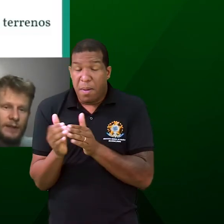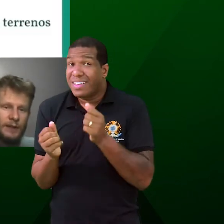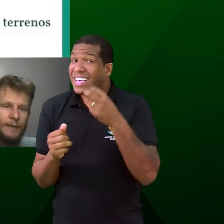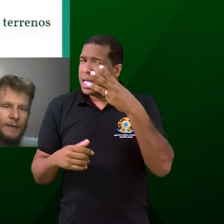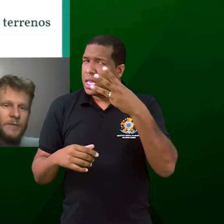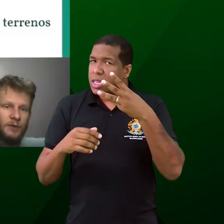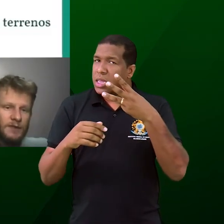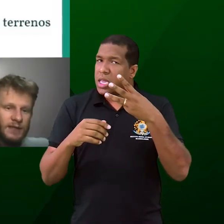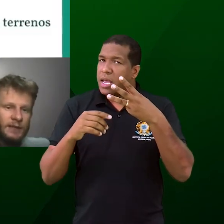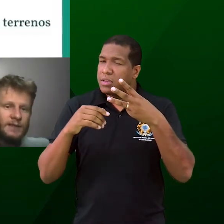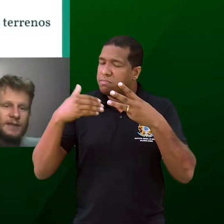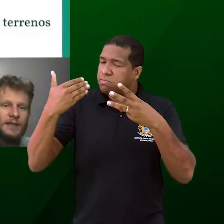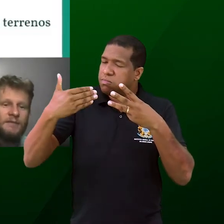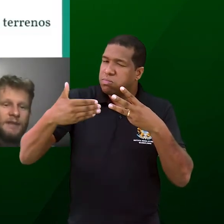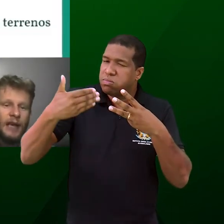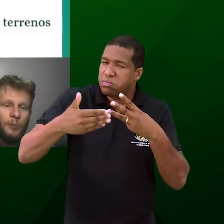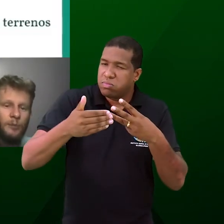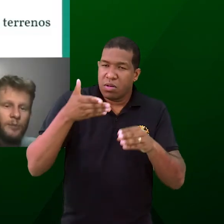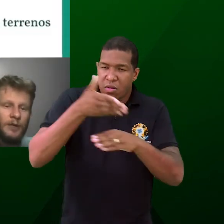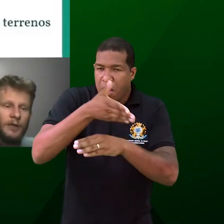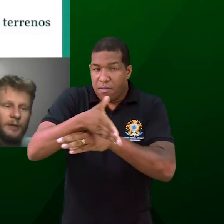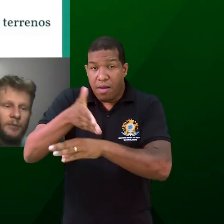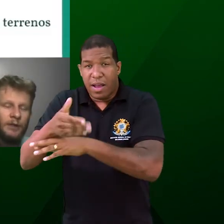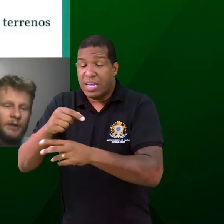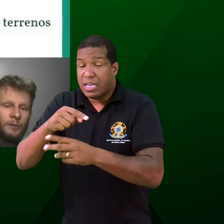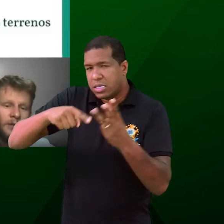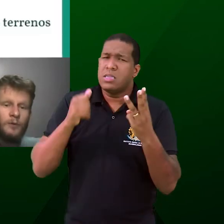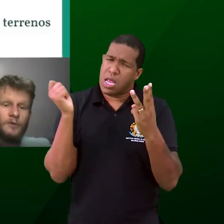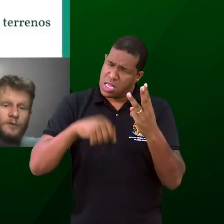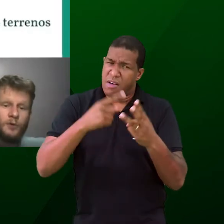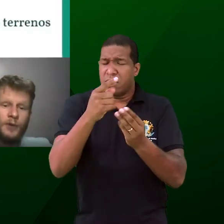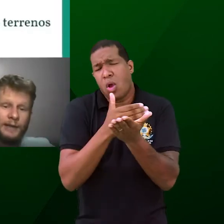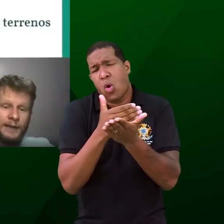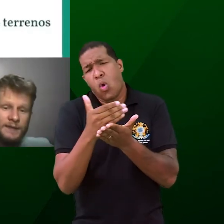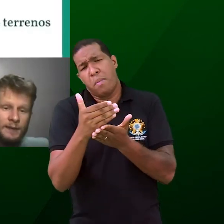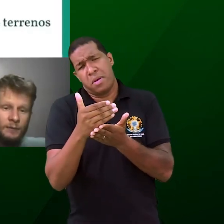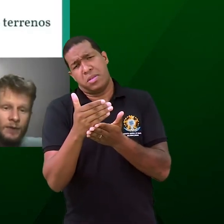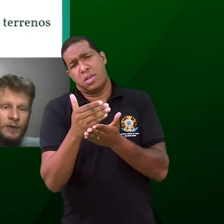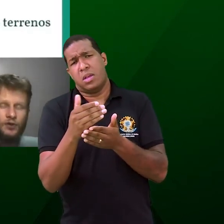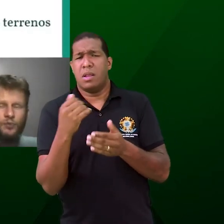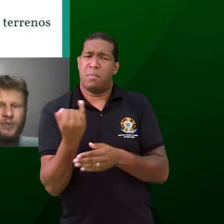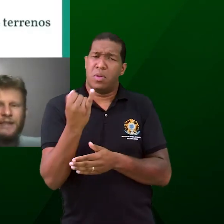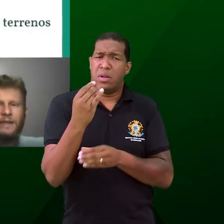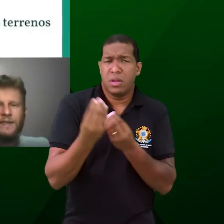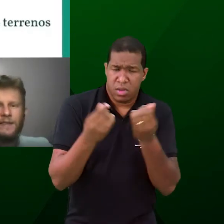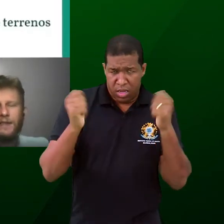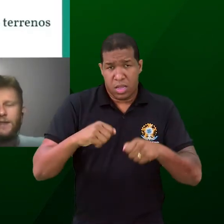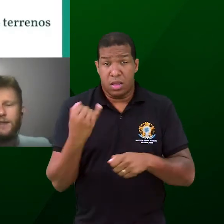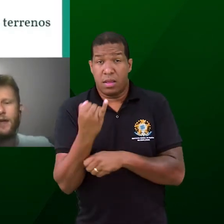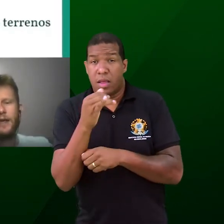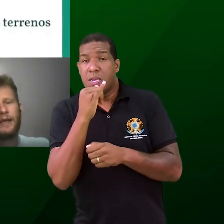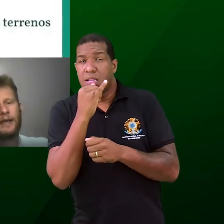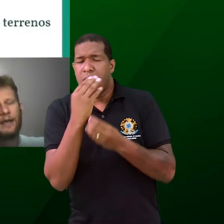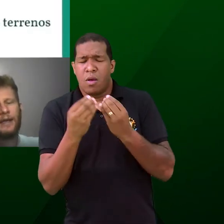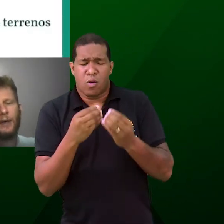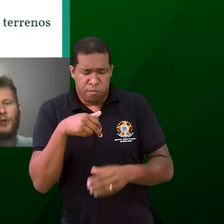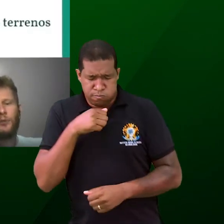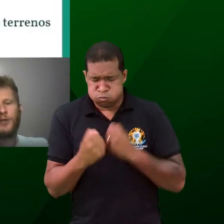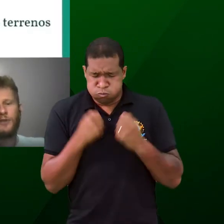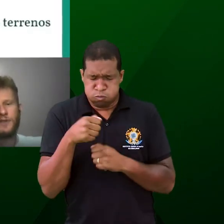nesse sentido. Tá? Como eu faço para medir? Muitos relógios, hoje em dia, quando eu comecei, o